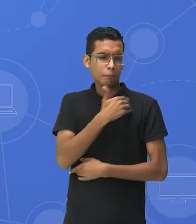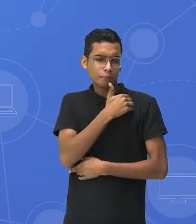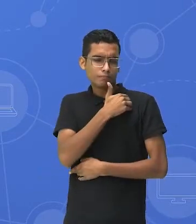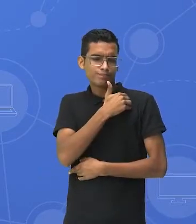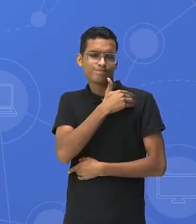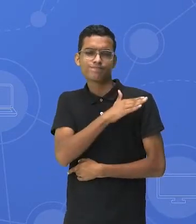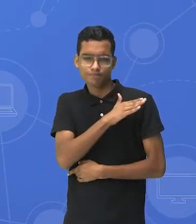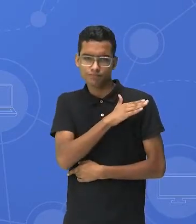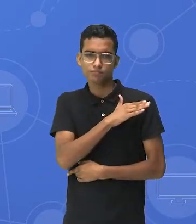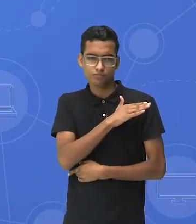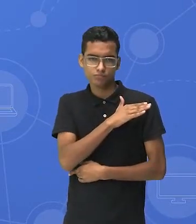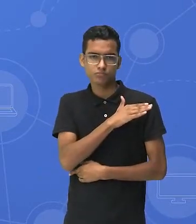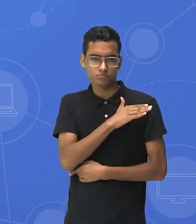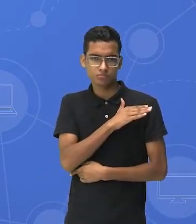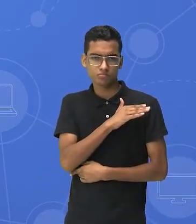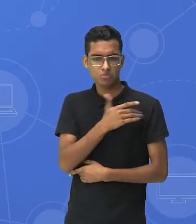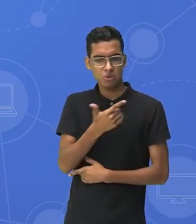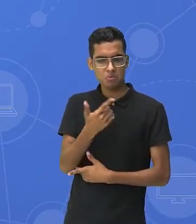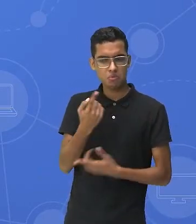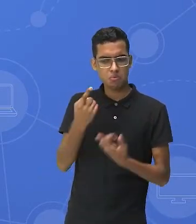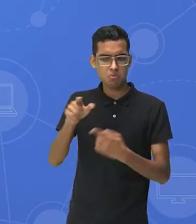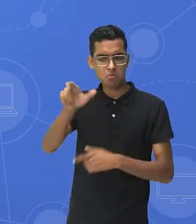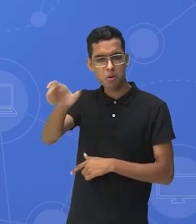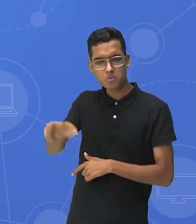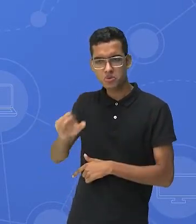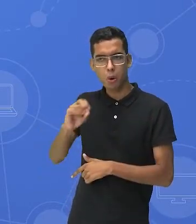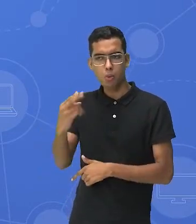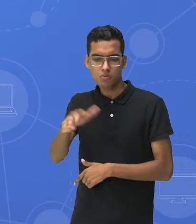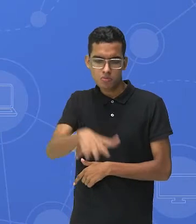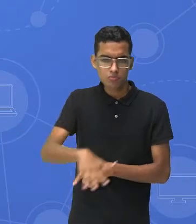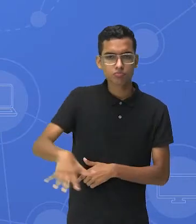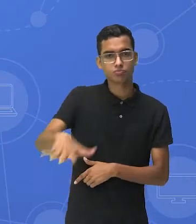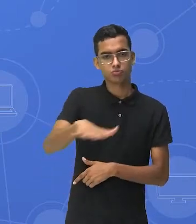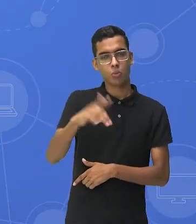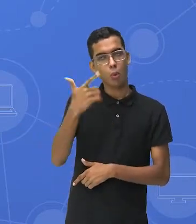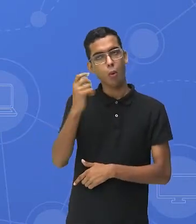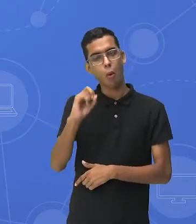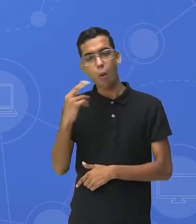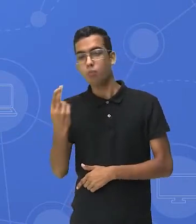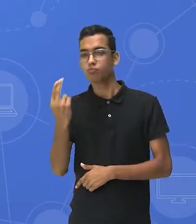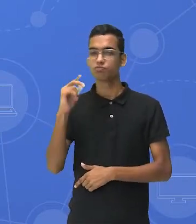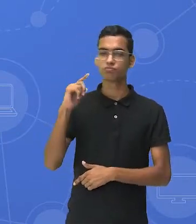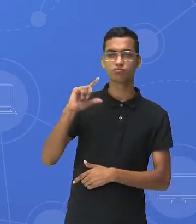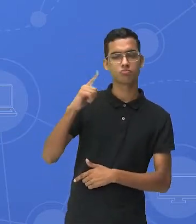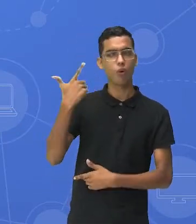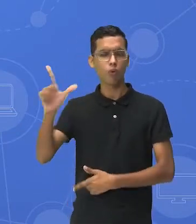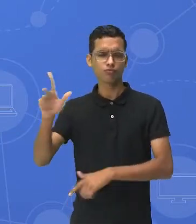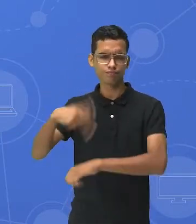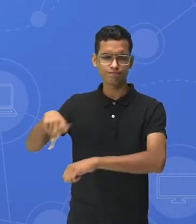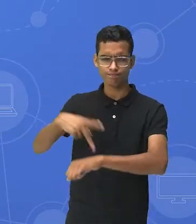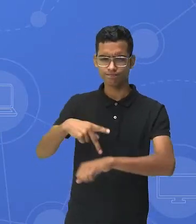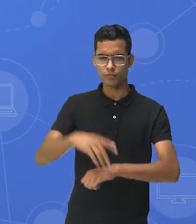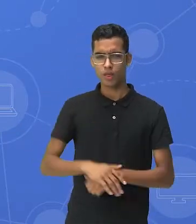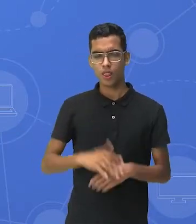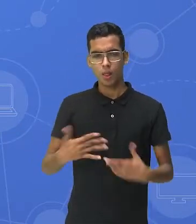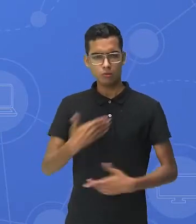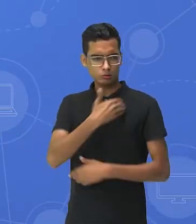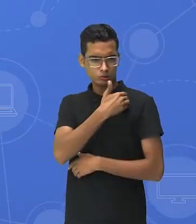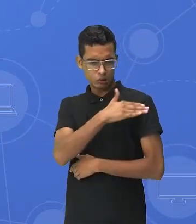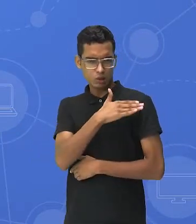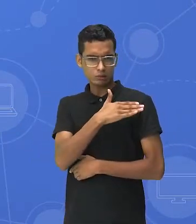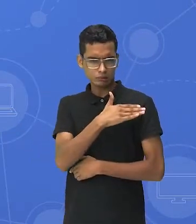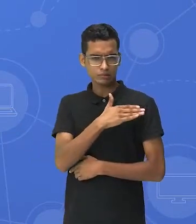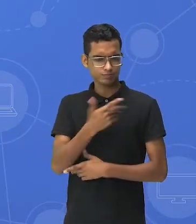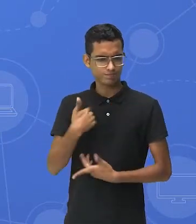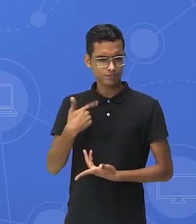preconceito contra algo ali de alguma região ou de algum outro país. Só que às vezes esse preconceito ele fica tão